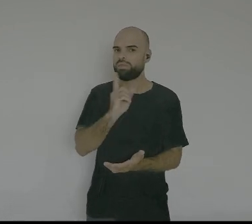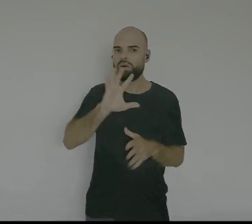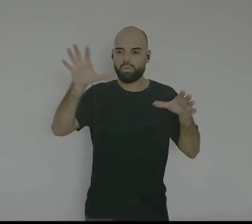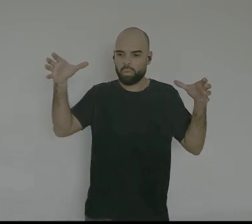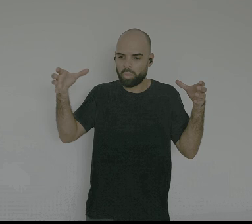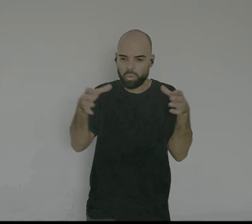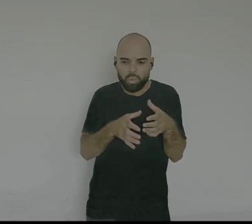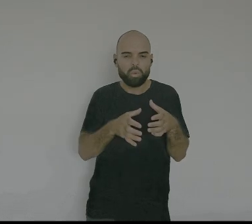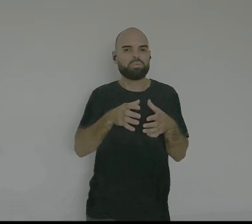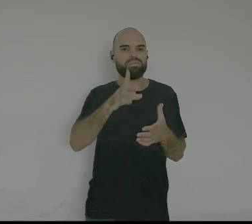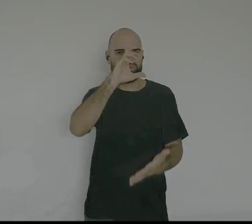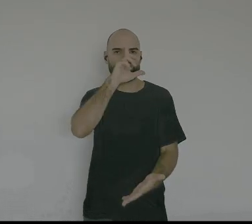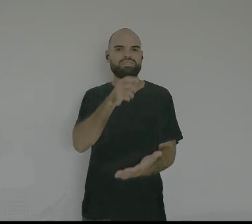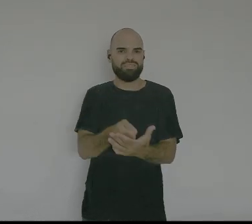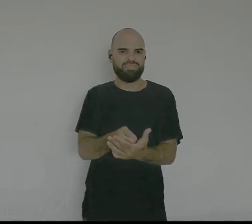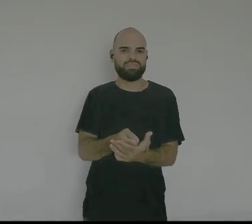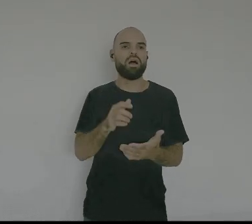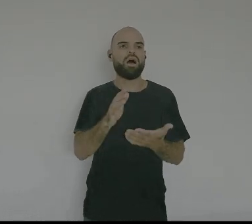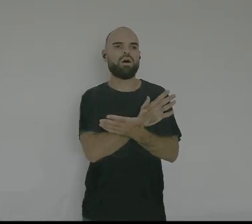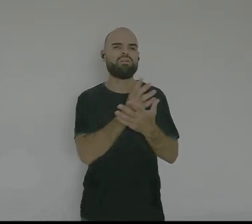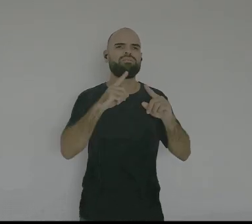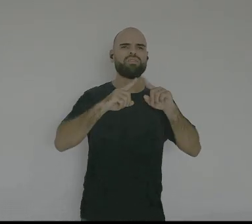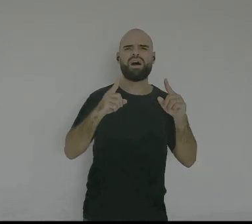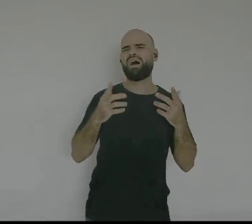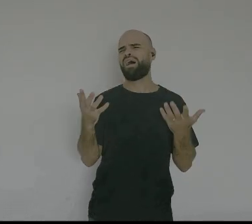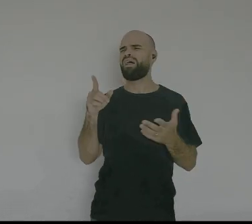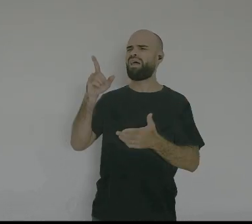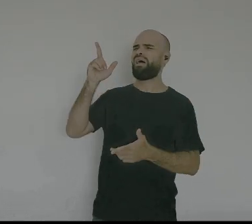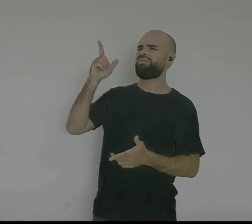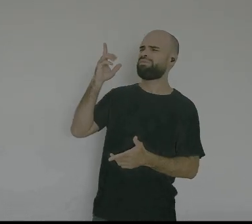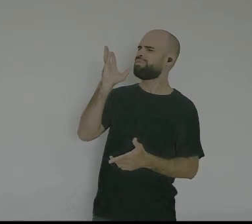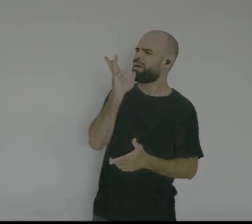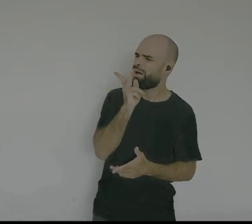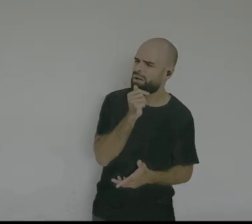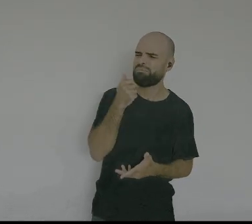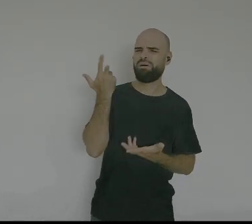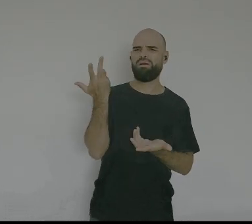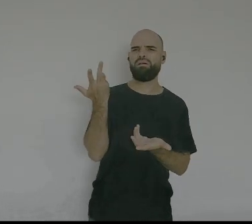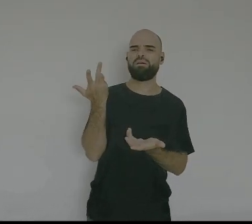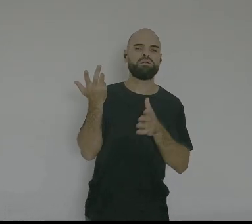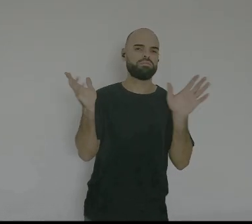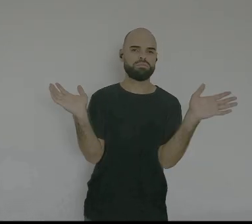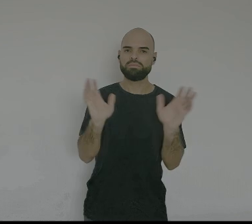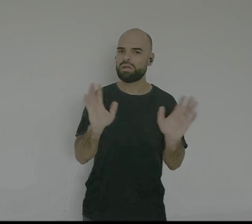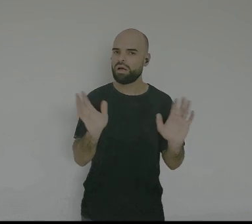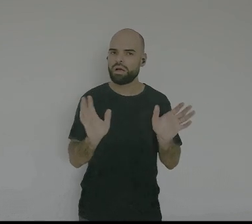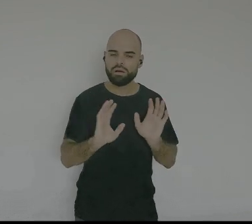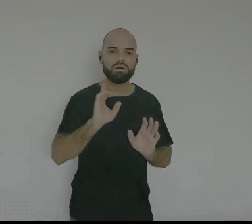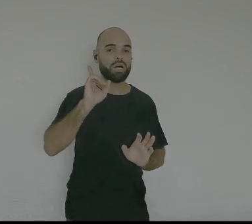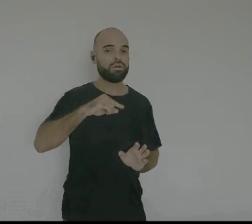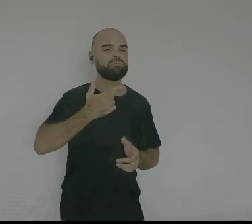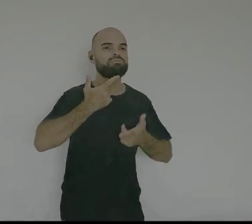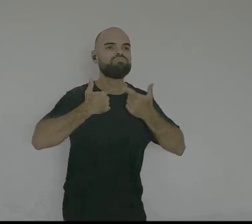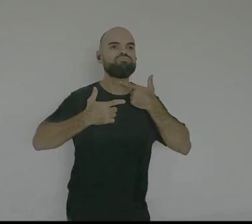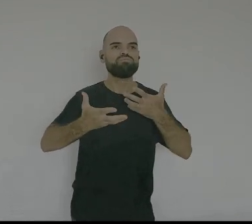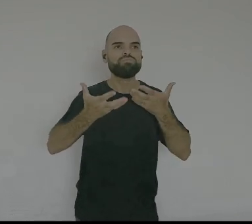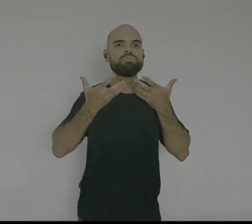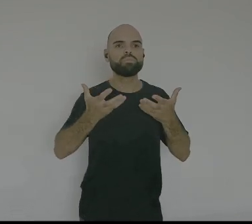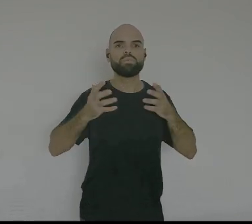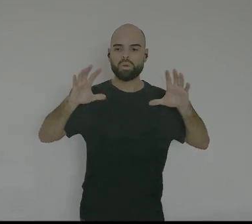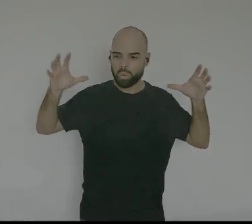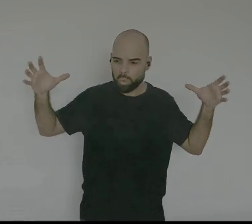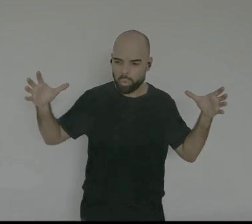colaboração, com decisões por consenso, e muita gente às vezes critica isso que é uma burocracia, mas esse é um desenho